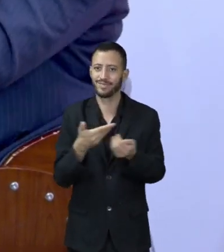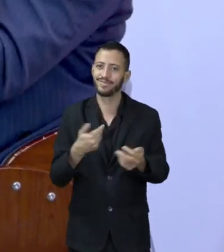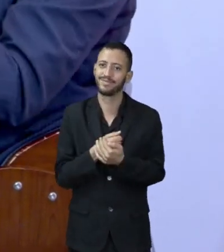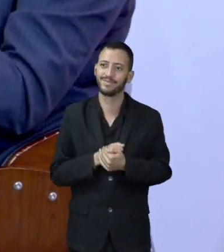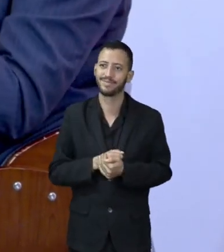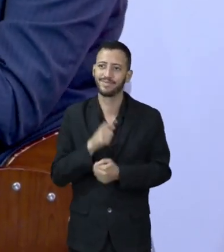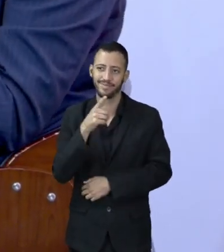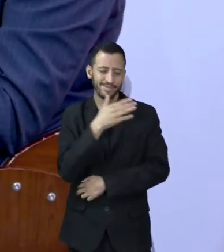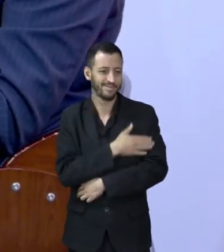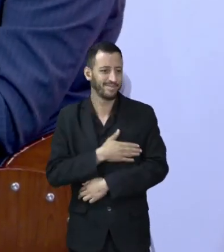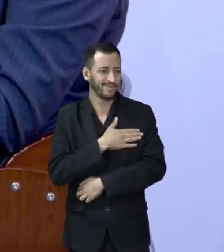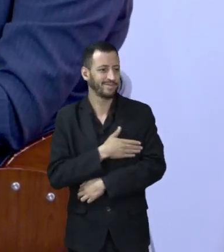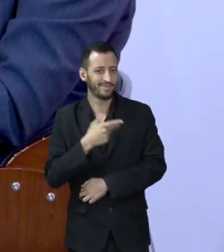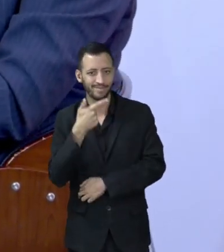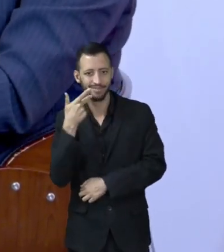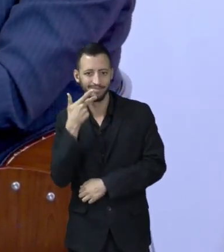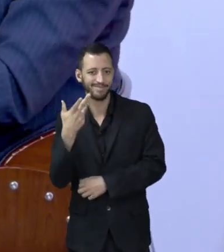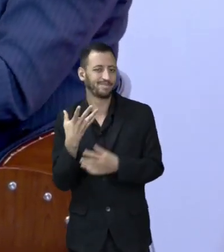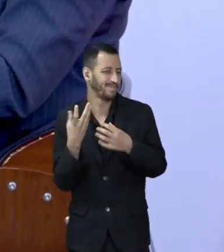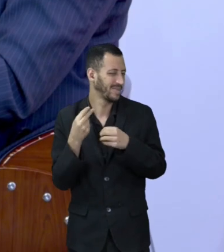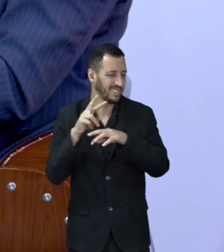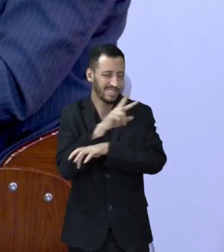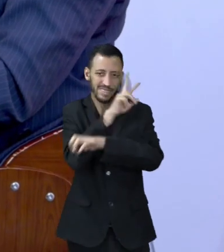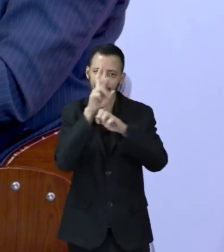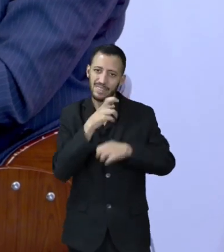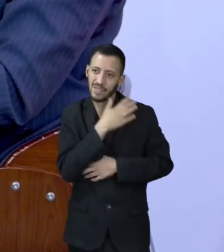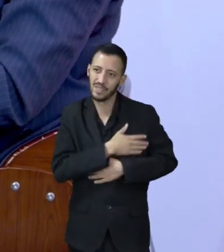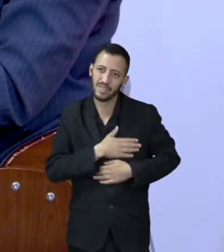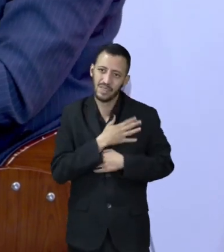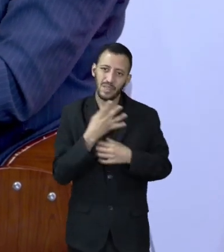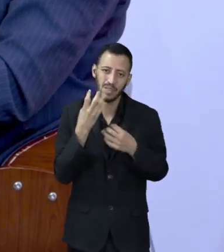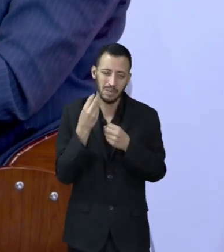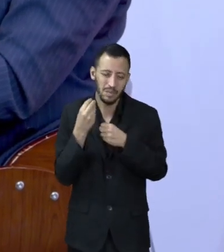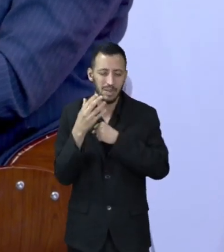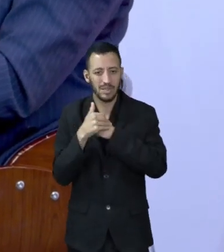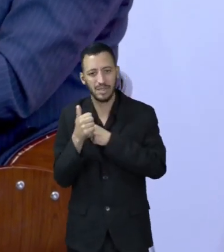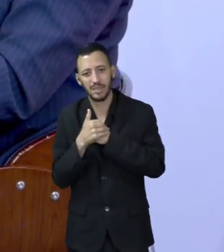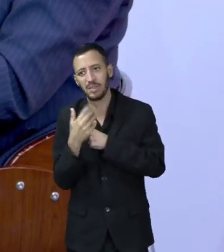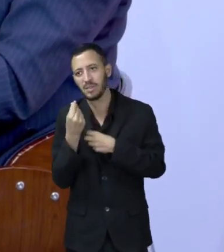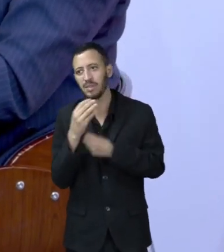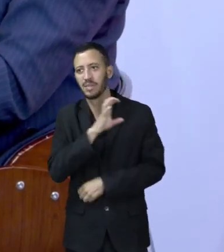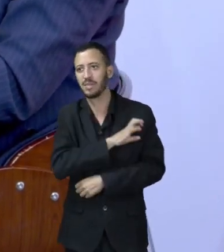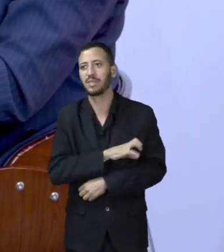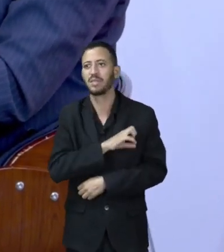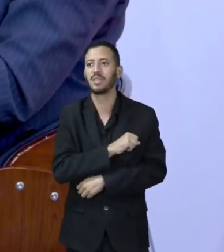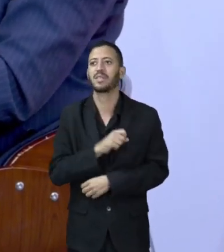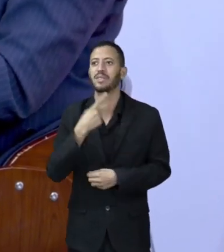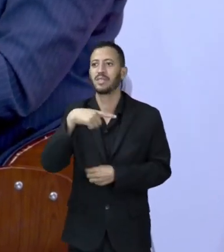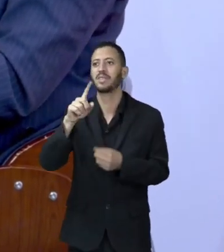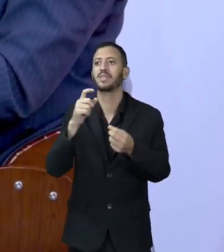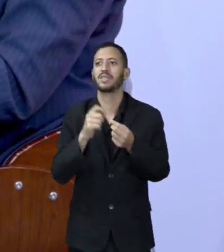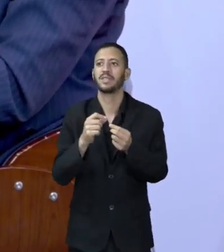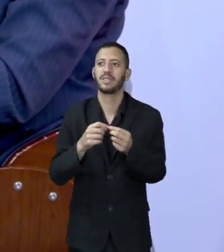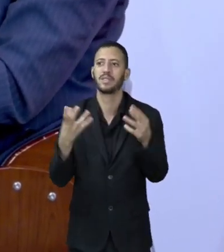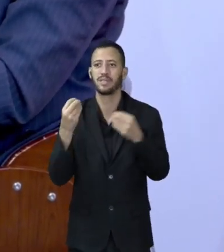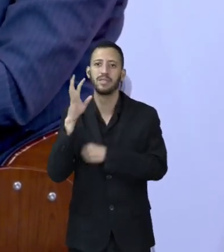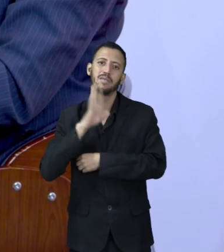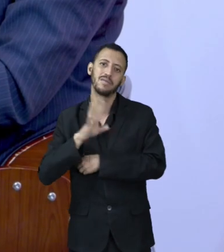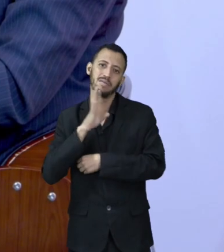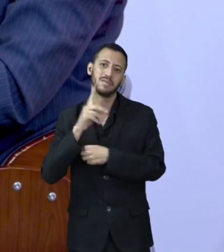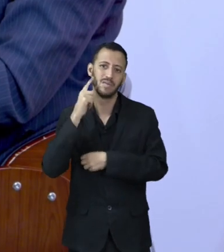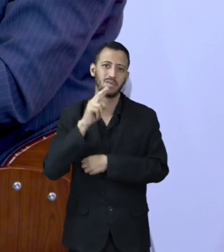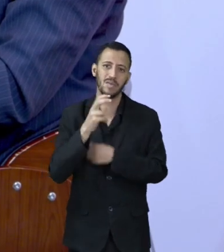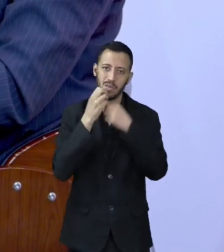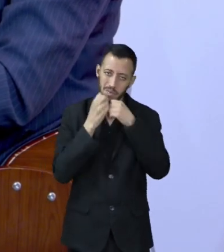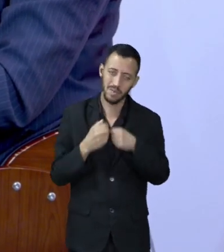você gosta de falar sobre esse tema, que realmente você fala com muito carinho, com muito amor, realmente é o que você faz, e é muito legal a gente ver